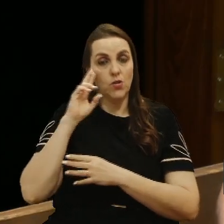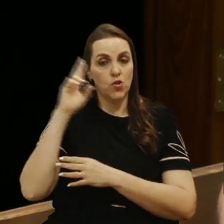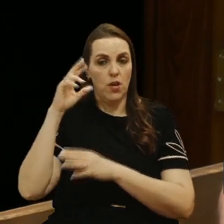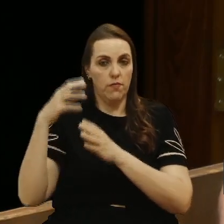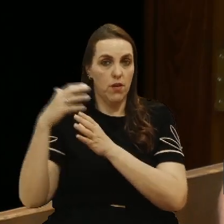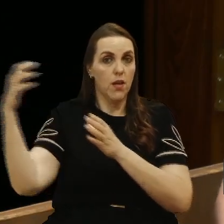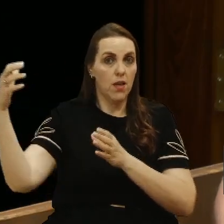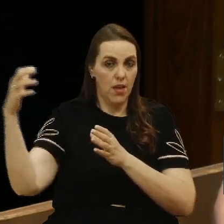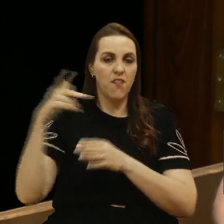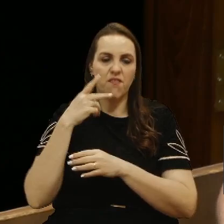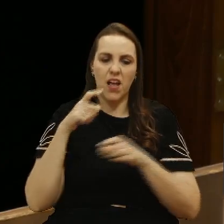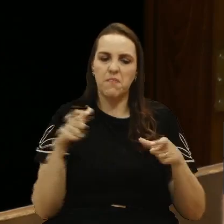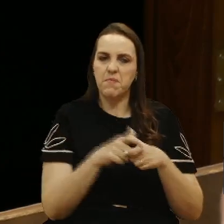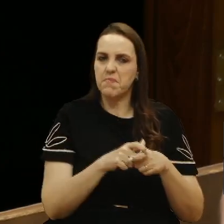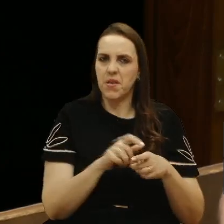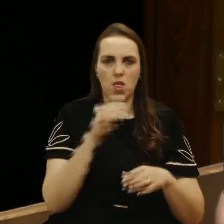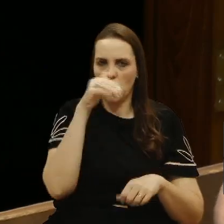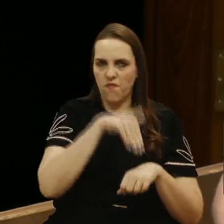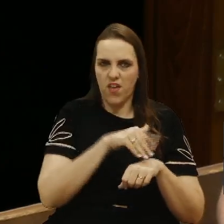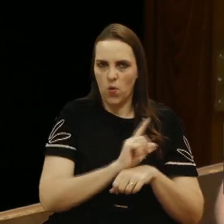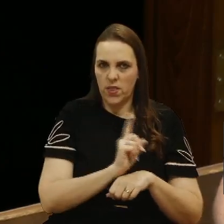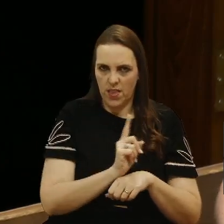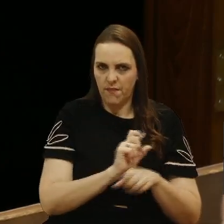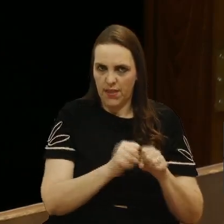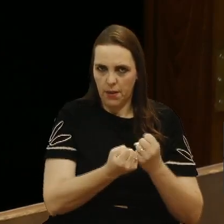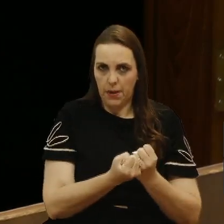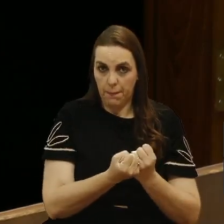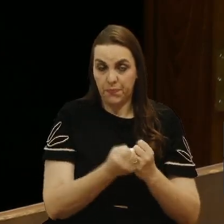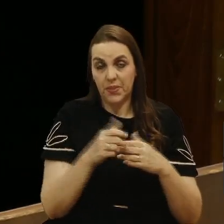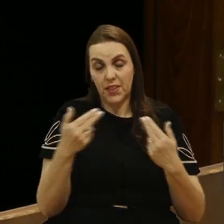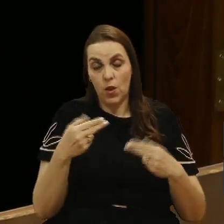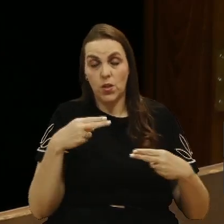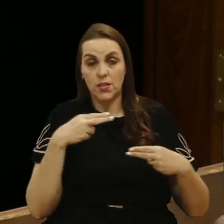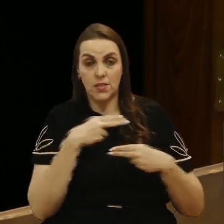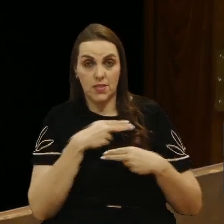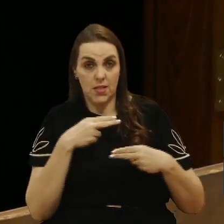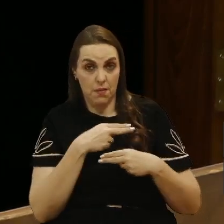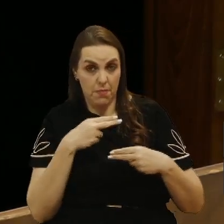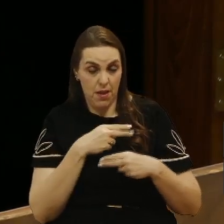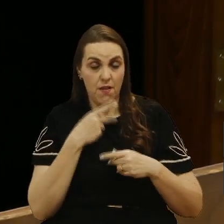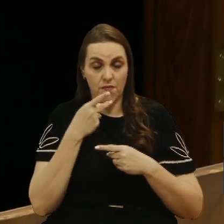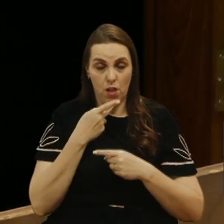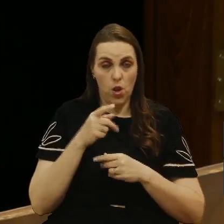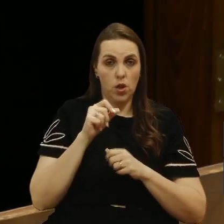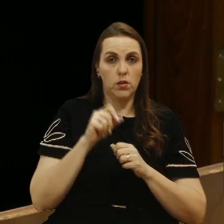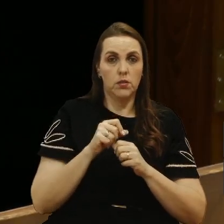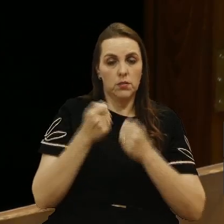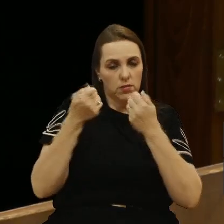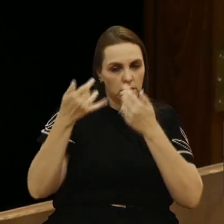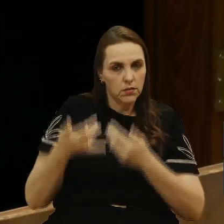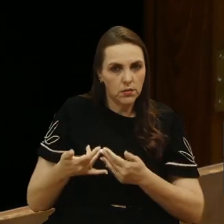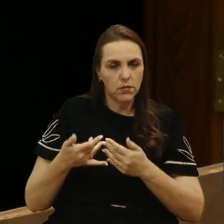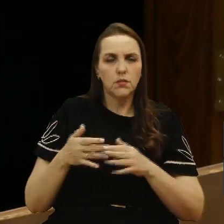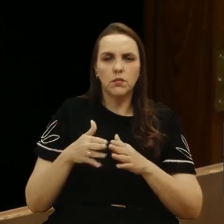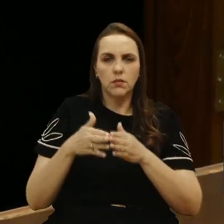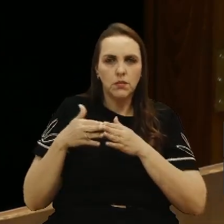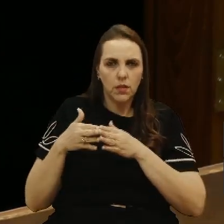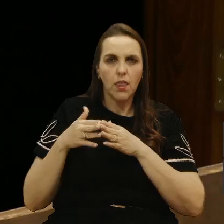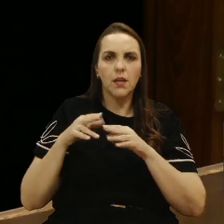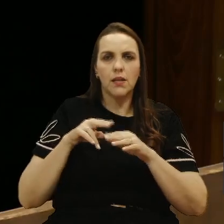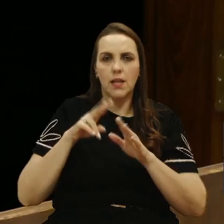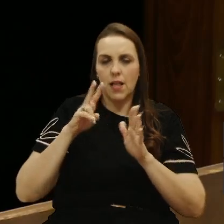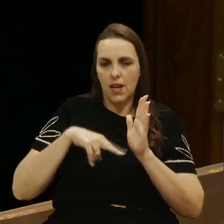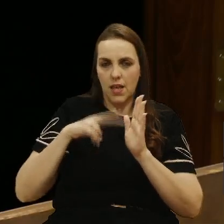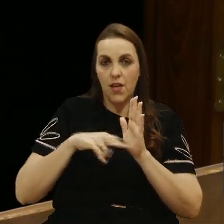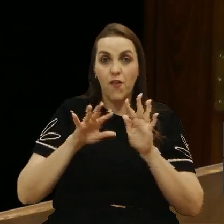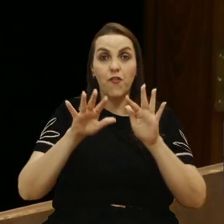mais é o povo trabalhar em escala 6x1. E o Sebrae emitiu uma nota, vereadora Andressa. Me permito lê-la. Fim da